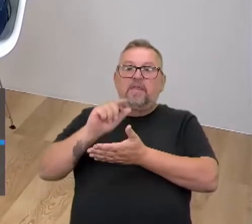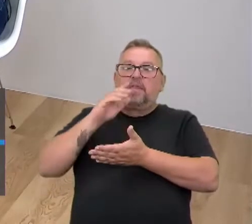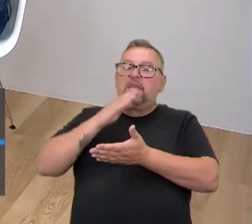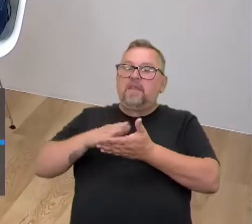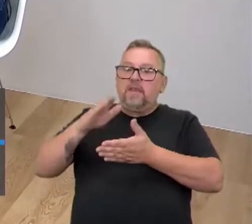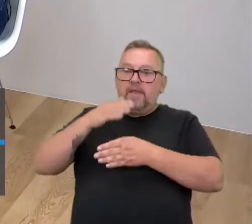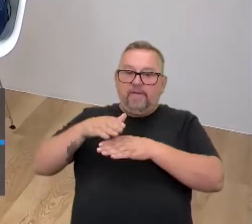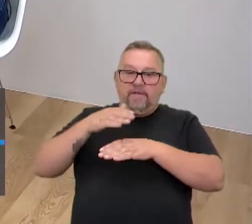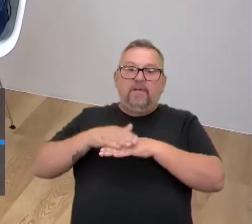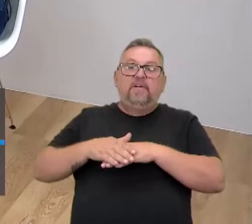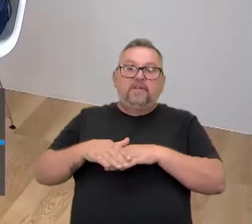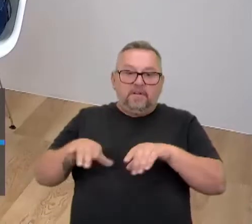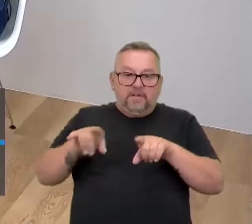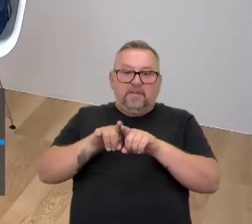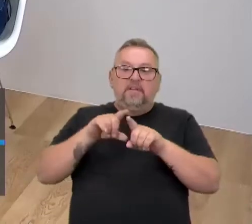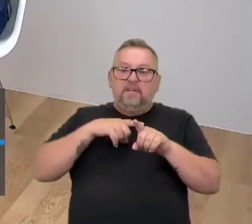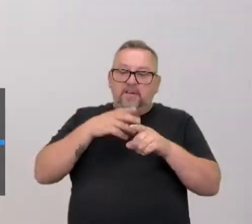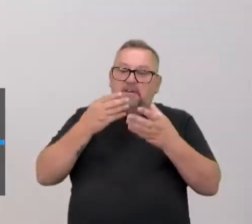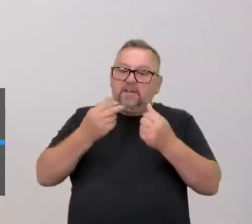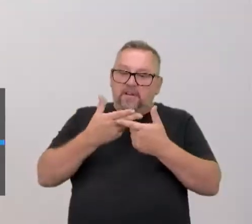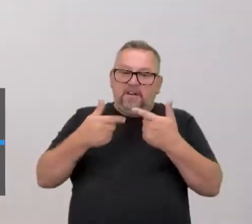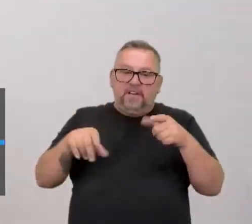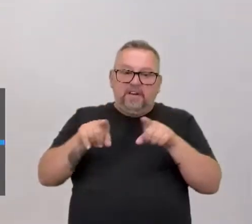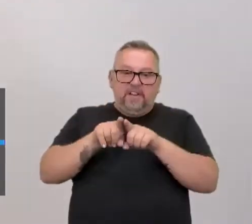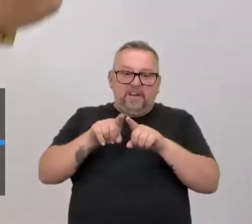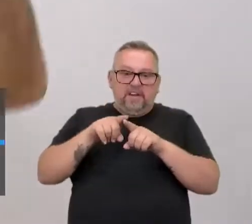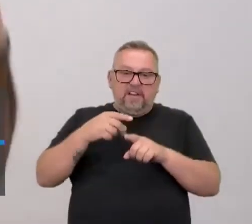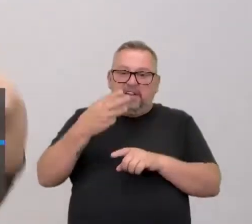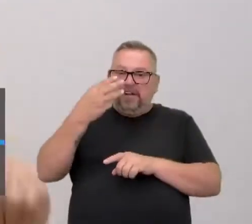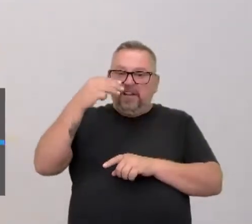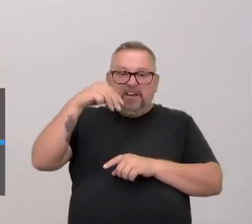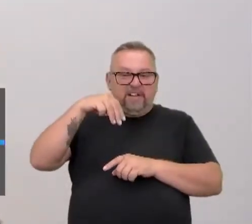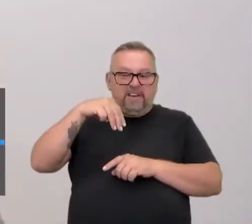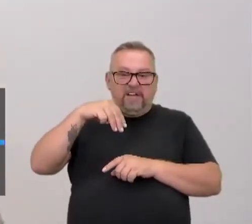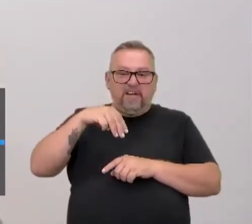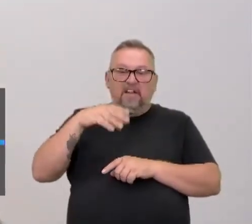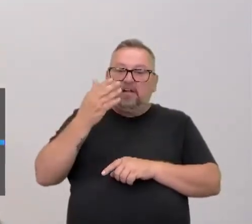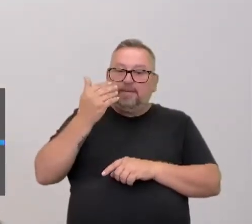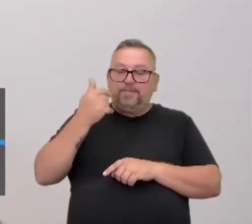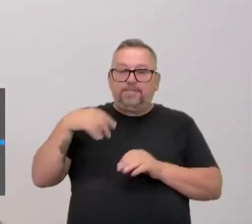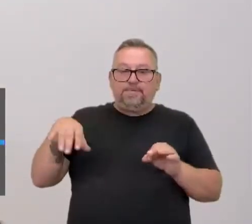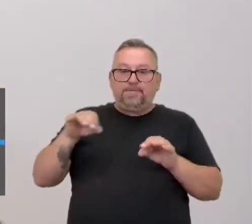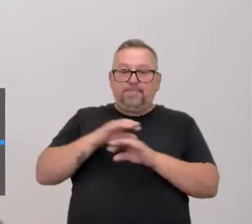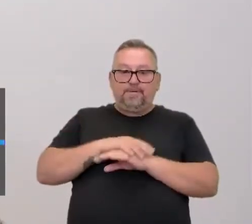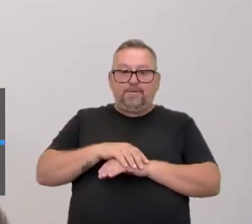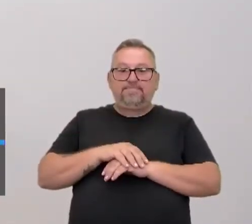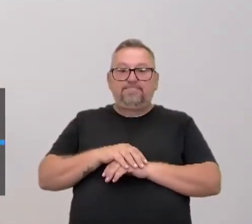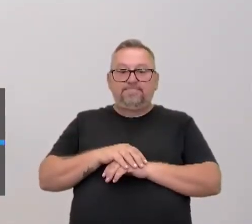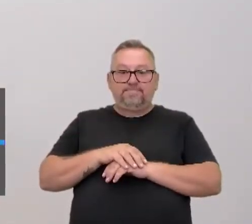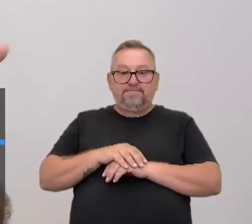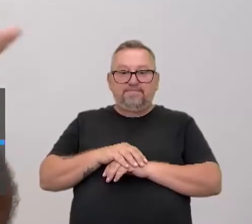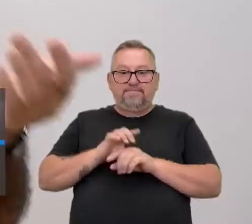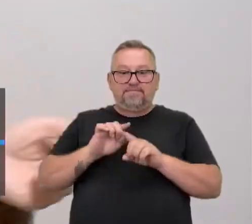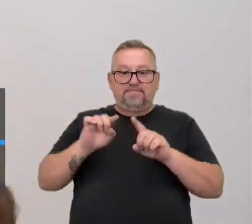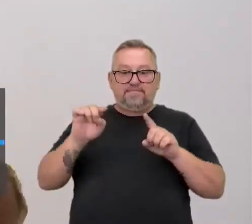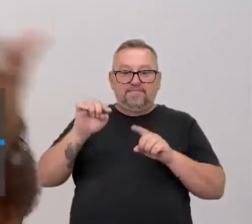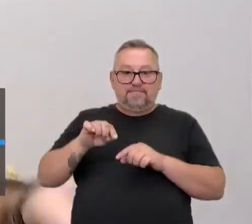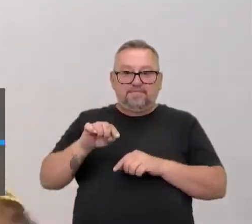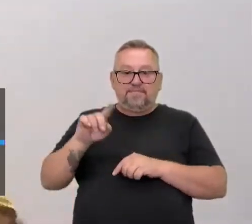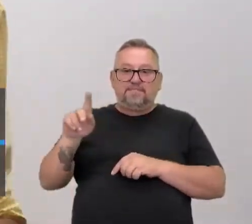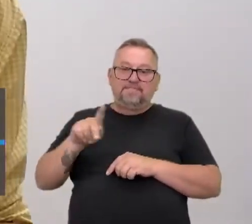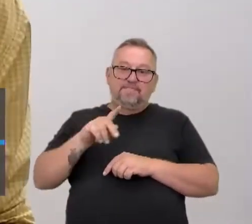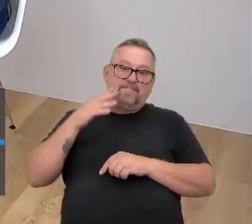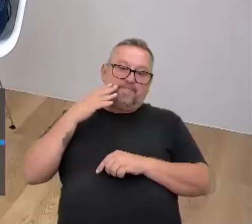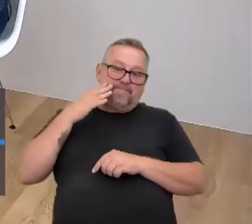cortar, exato. Então vende-se muito isso, em 3 minutos essa comida fica pronta. Só que a gente aqui como professor, a